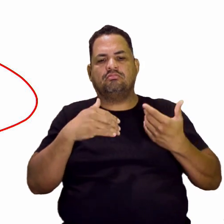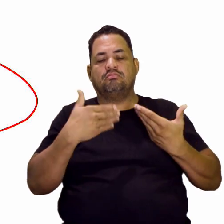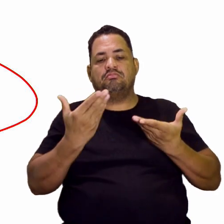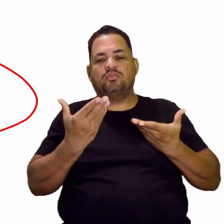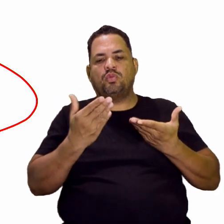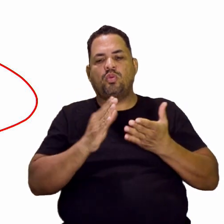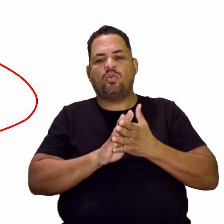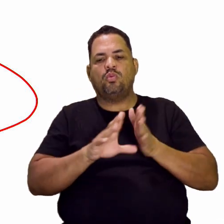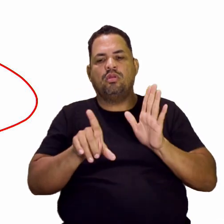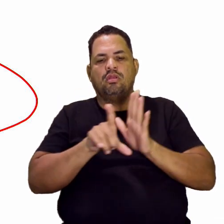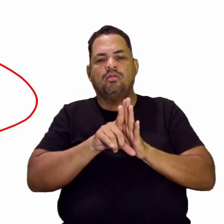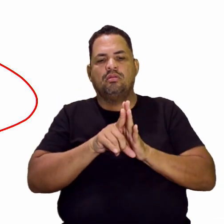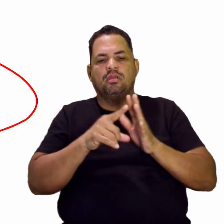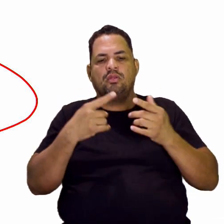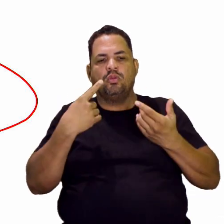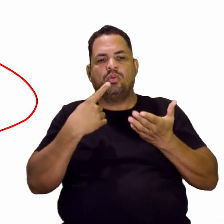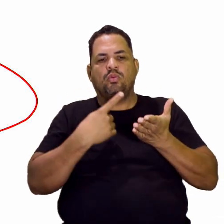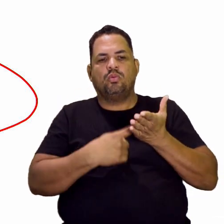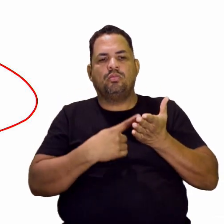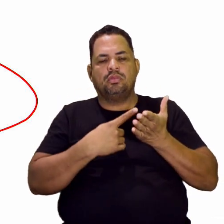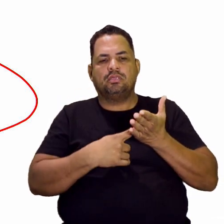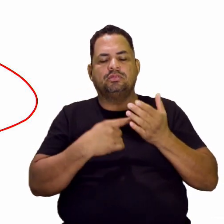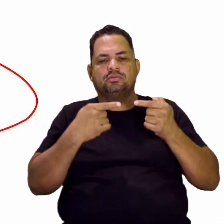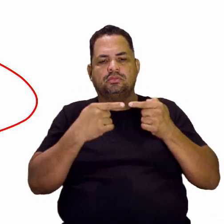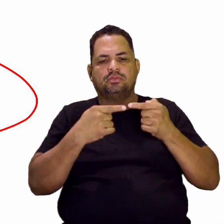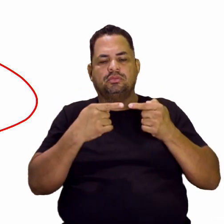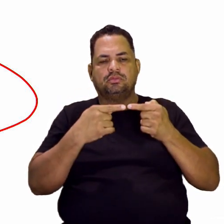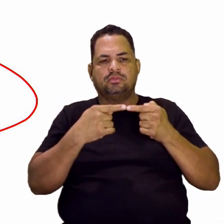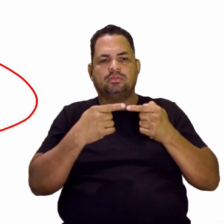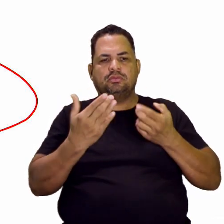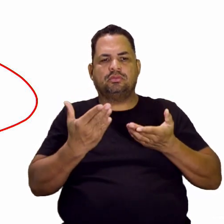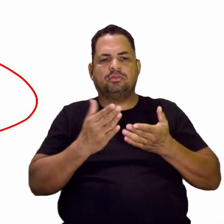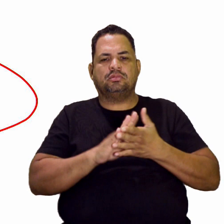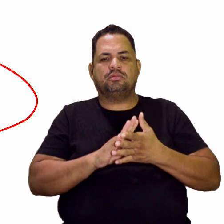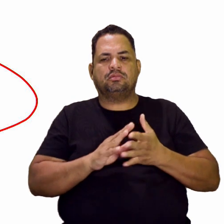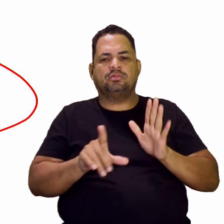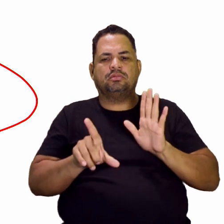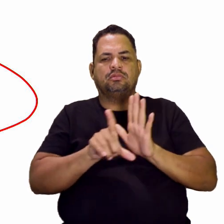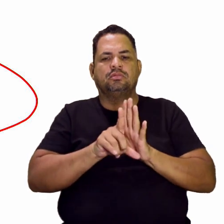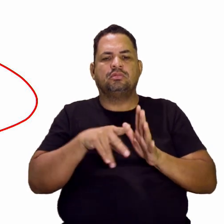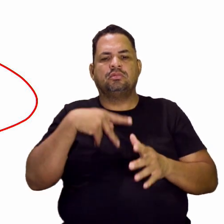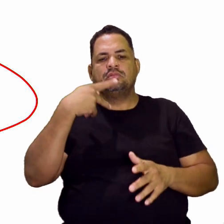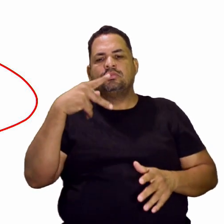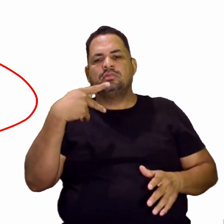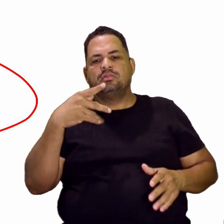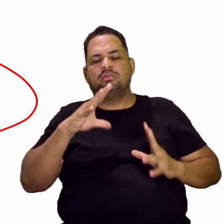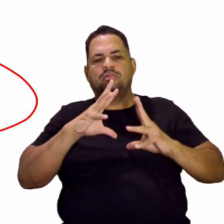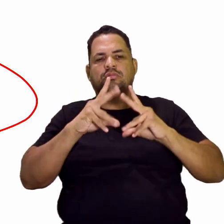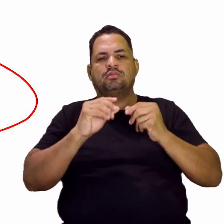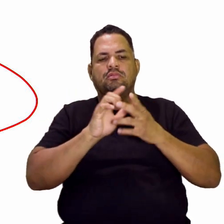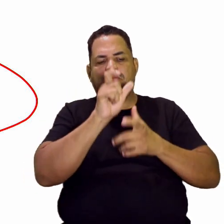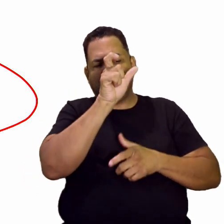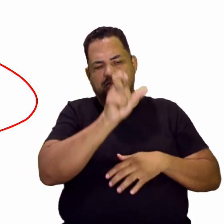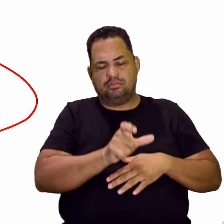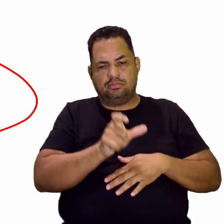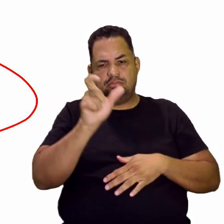ou lei da recombinação, que é justamente aquela lei que eu falei, que todo ser,